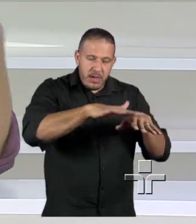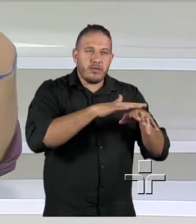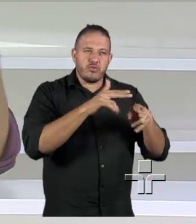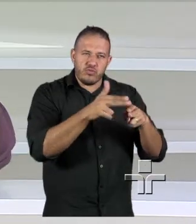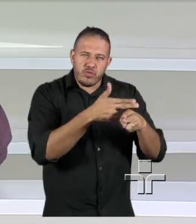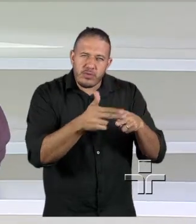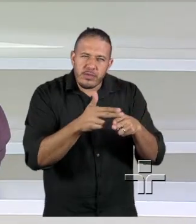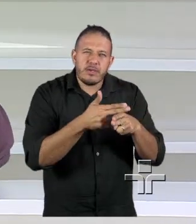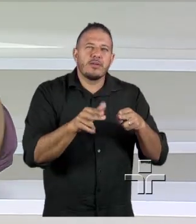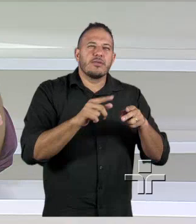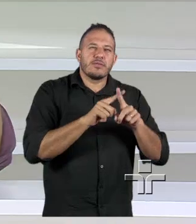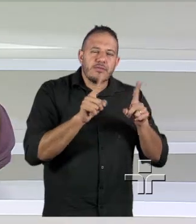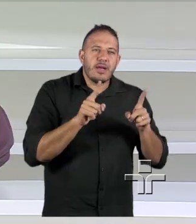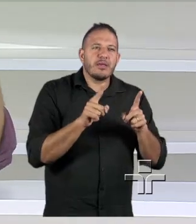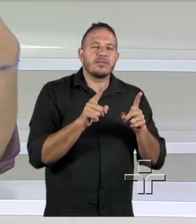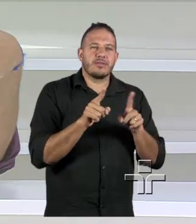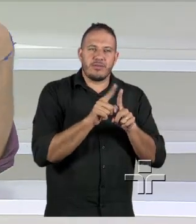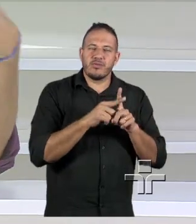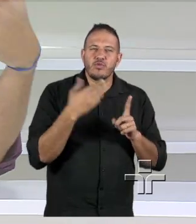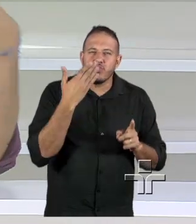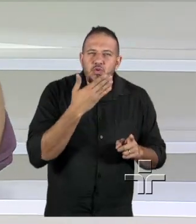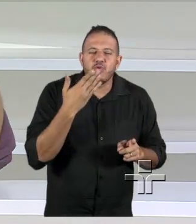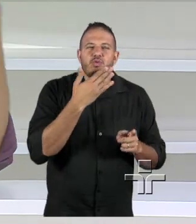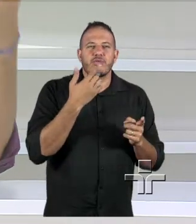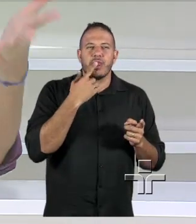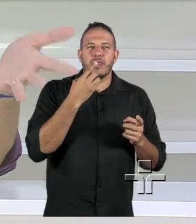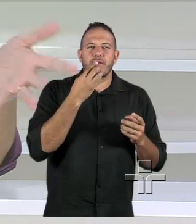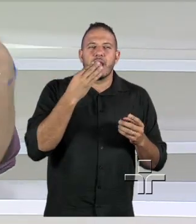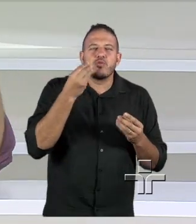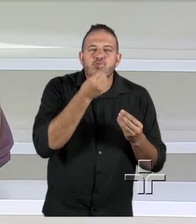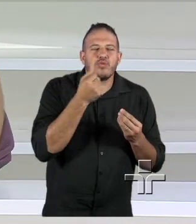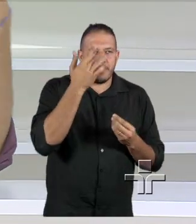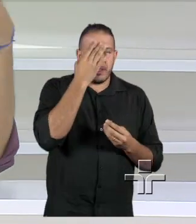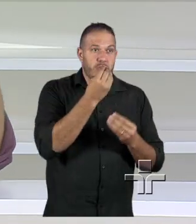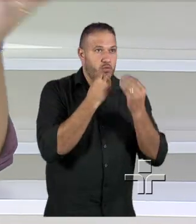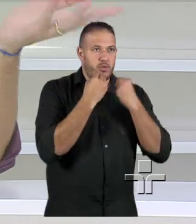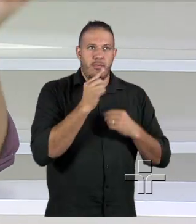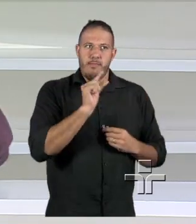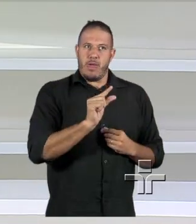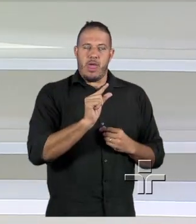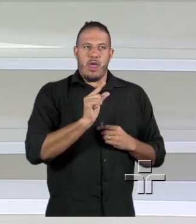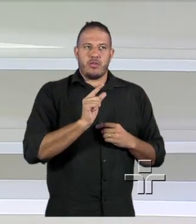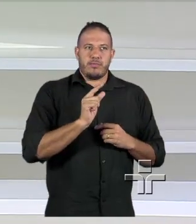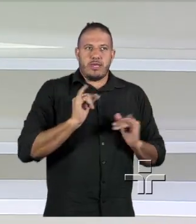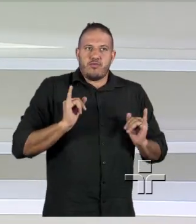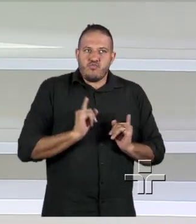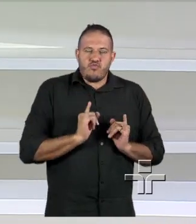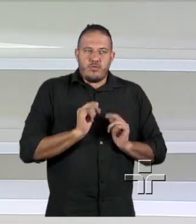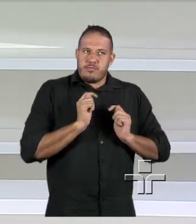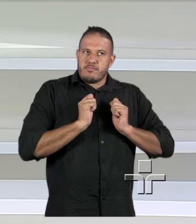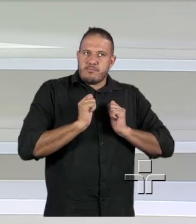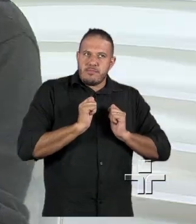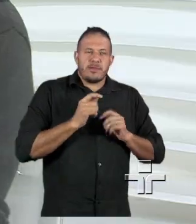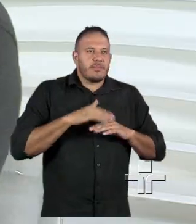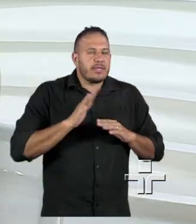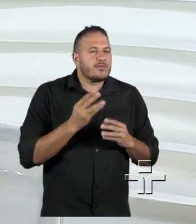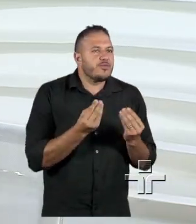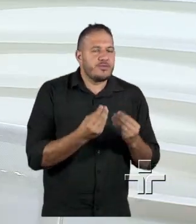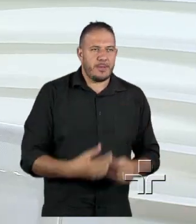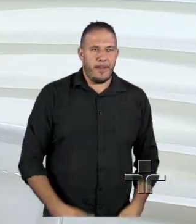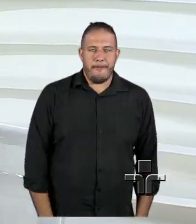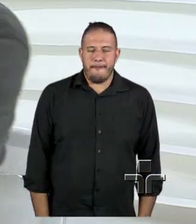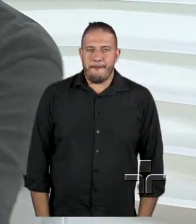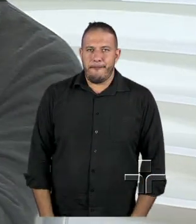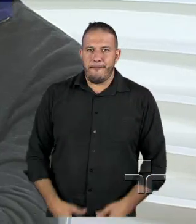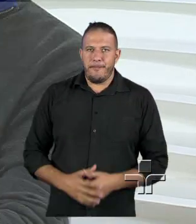essa questão do doce, do açúcar, as pessoas comendo menos isso ou procurando alternativas. Então vamos lá, Fernando,